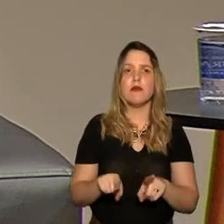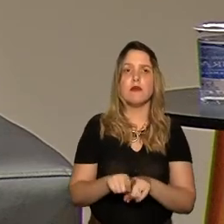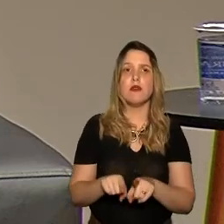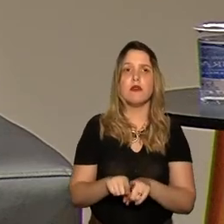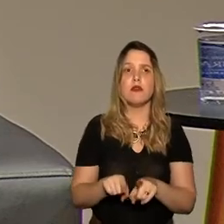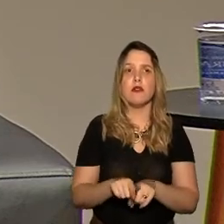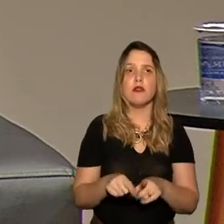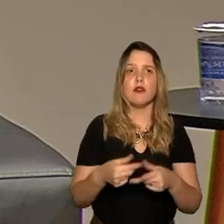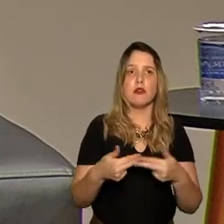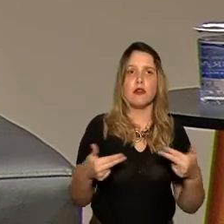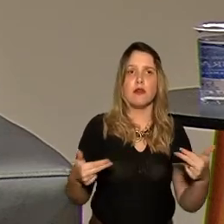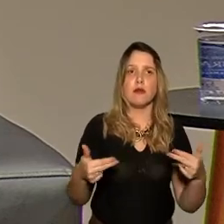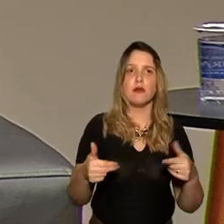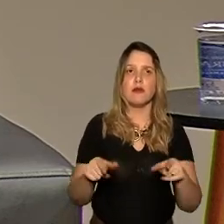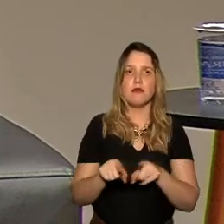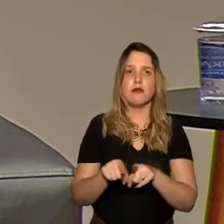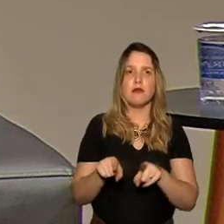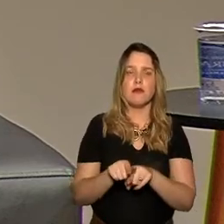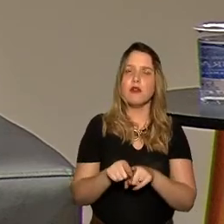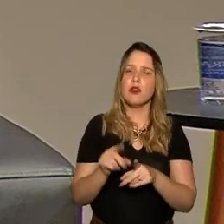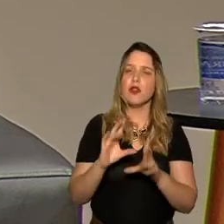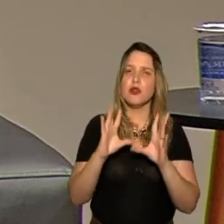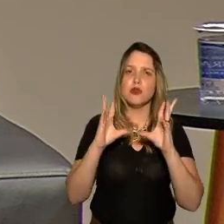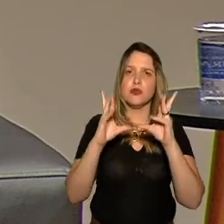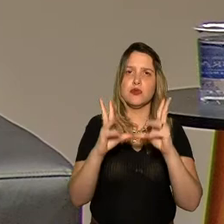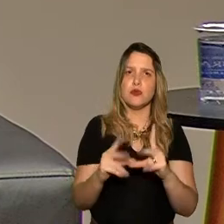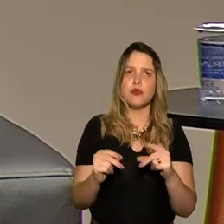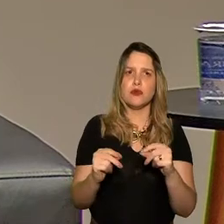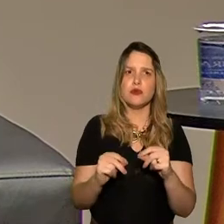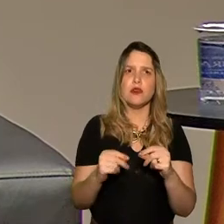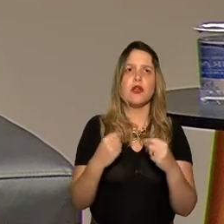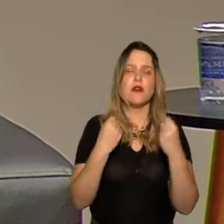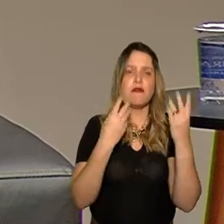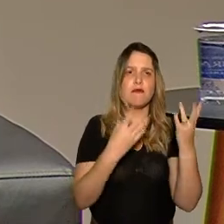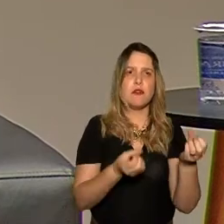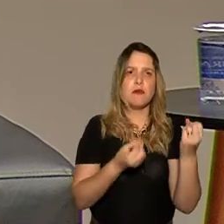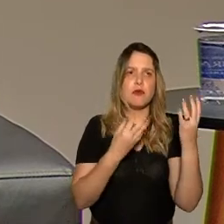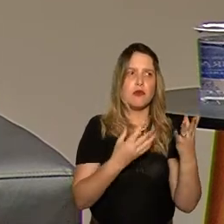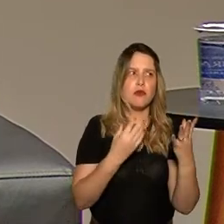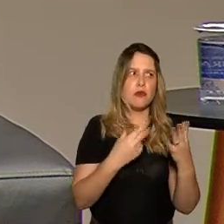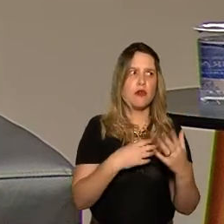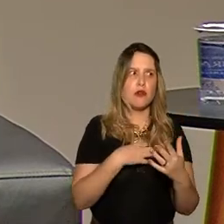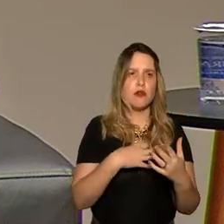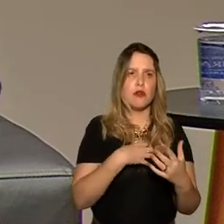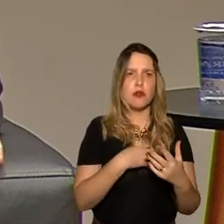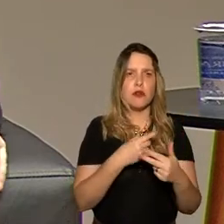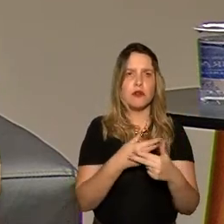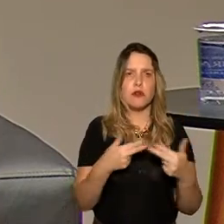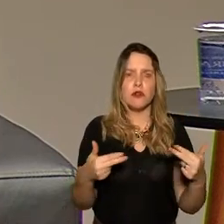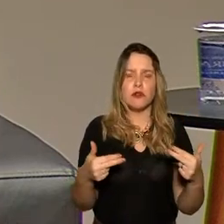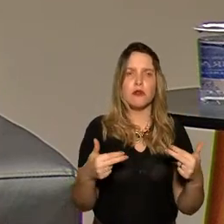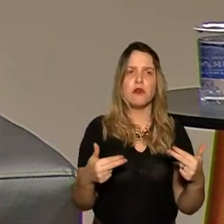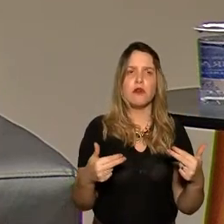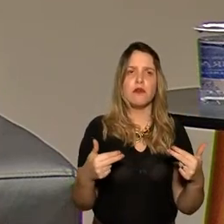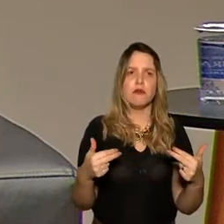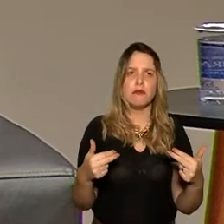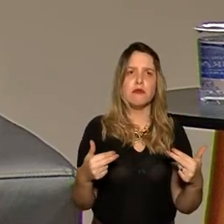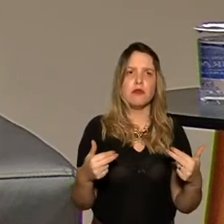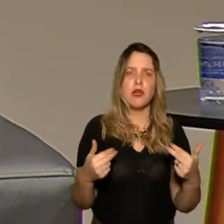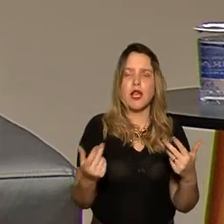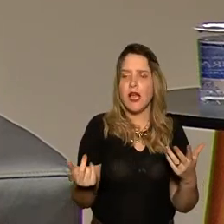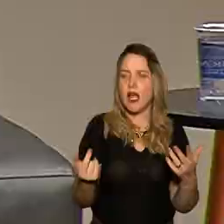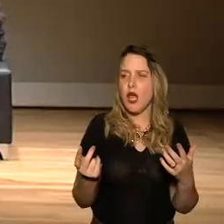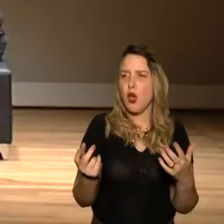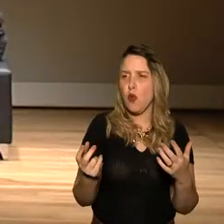Museu Lasar Segall o Instituto Tomie Ohtake a própria Bienal de São Paulo né faz muitas ações de difusão